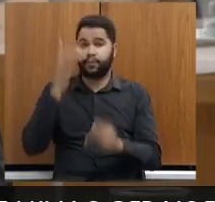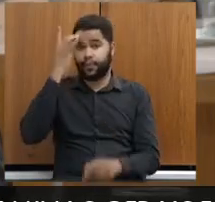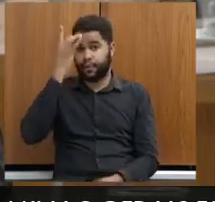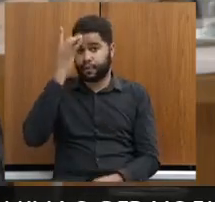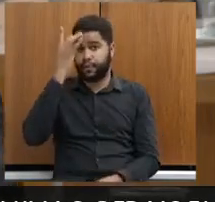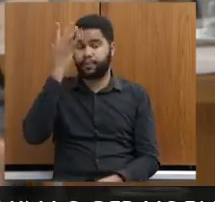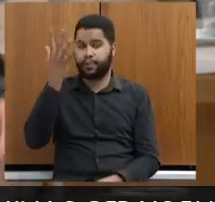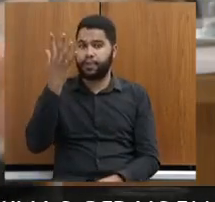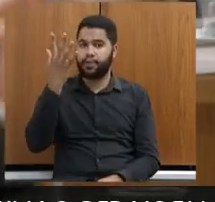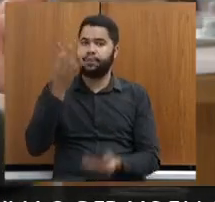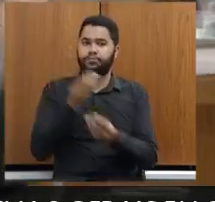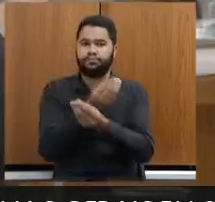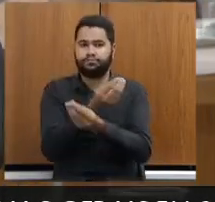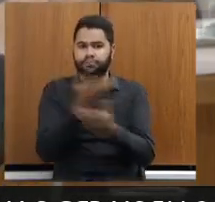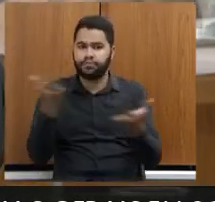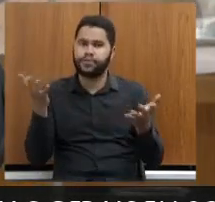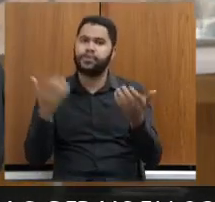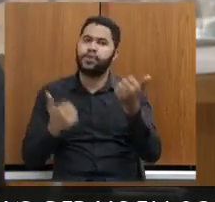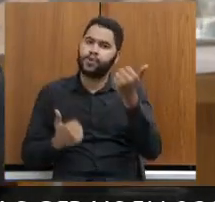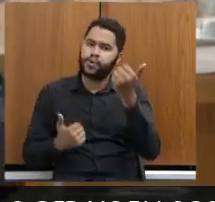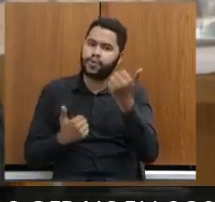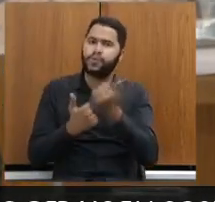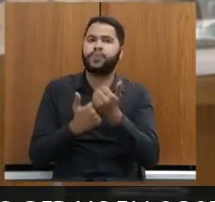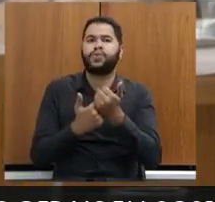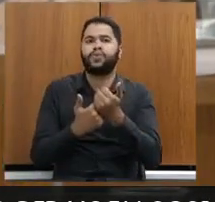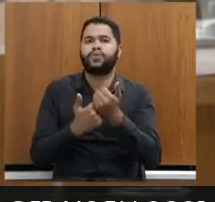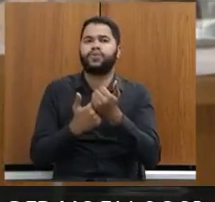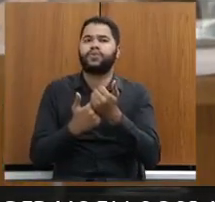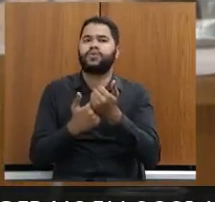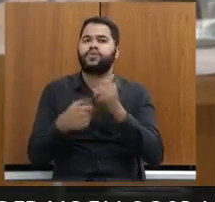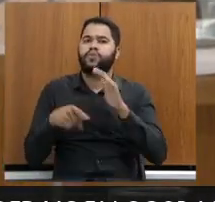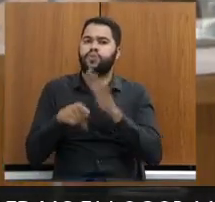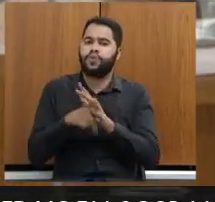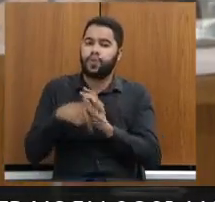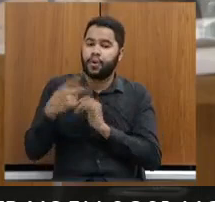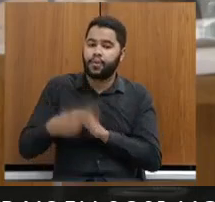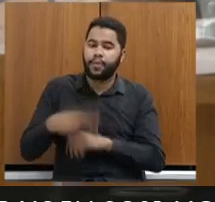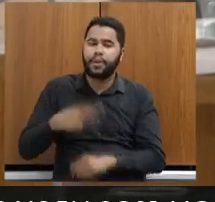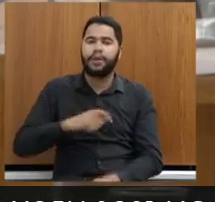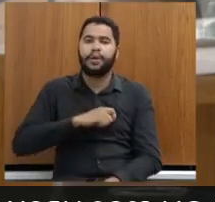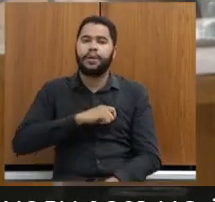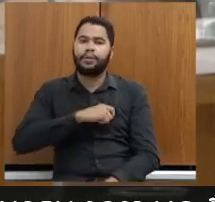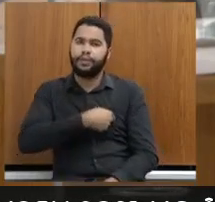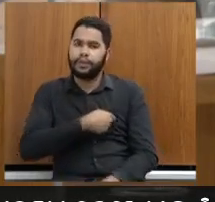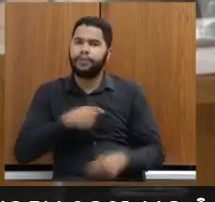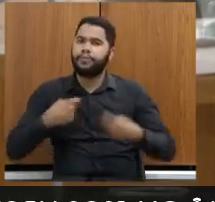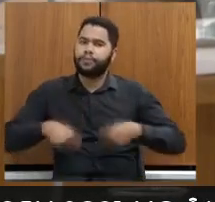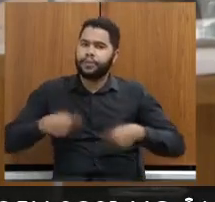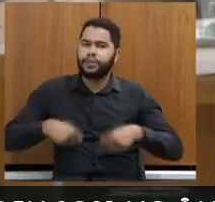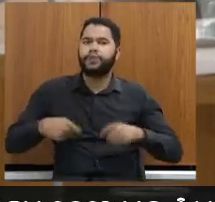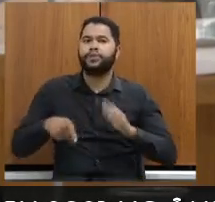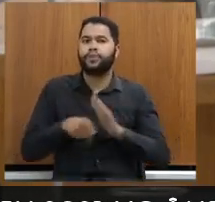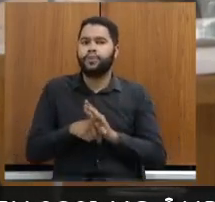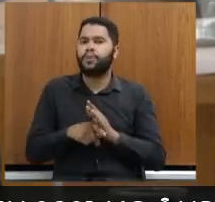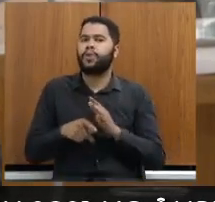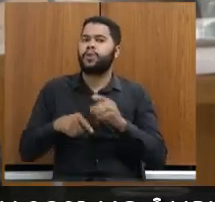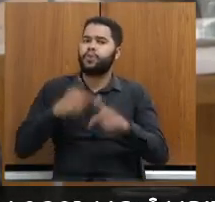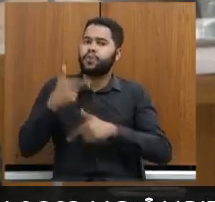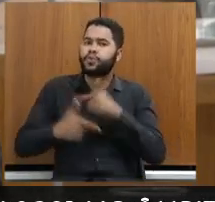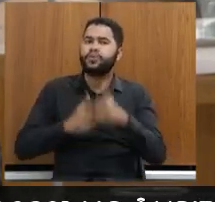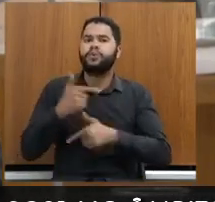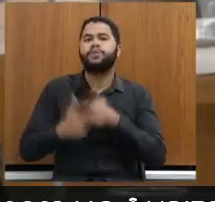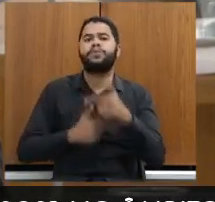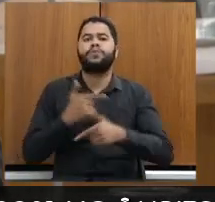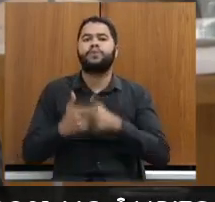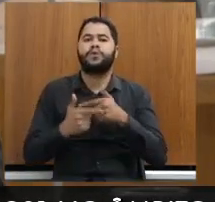facilitar a disposição de recursos de emendas para as delegacias que precisam implantar o seu serviço de